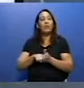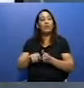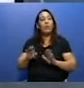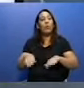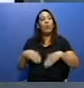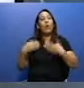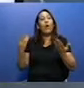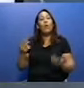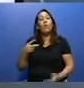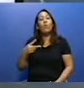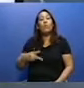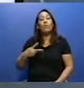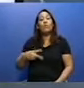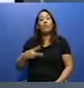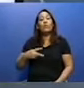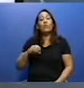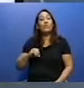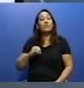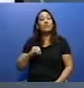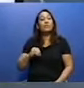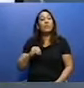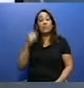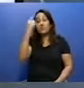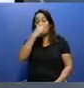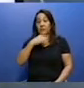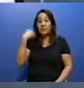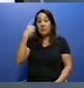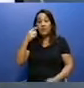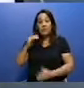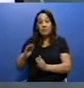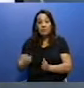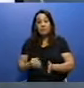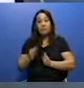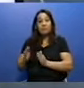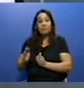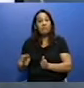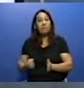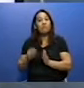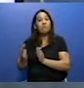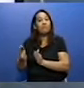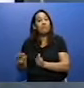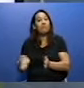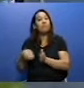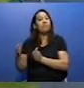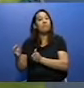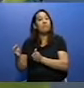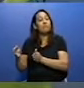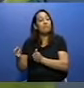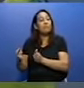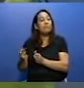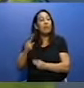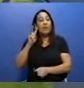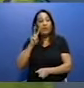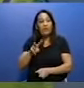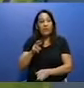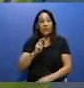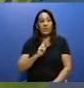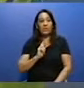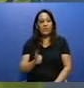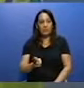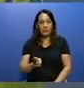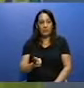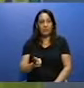seria o 20º emoji na sequência. Olha só, foi longe agora, hein? Veja a resposta de